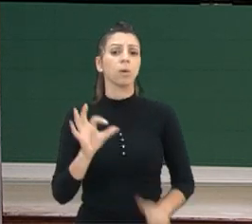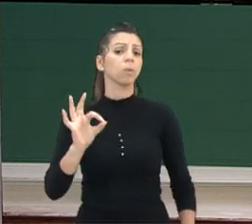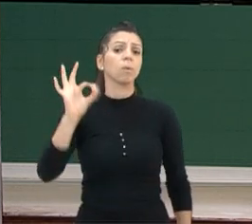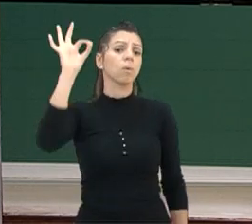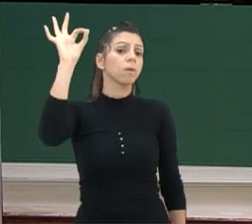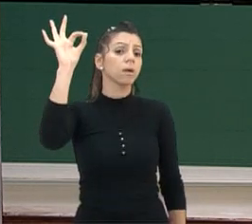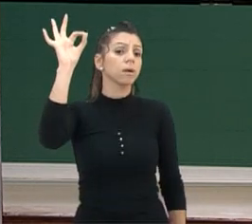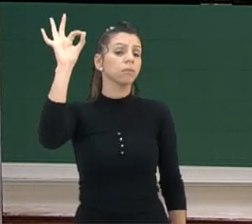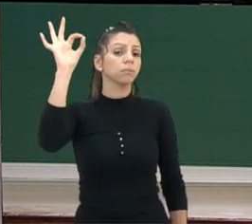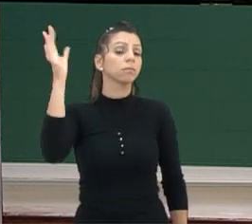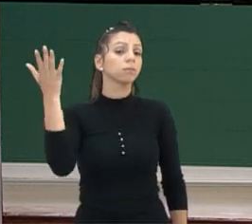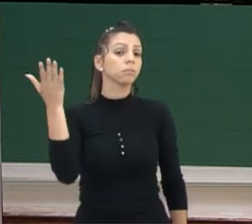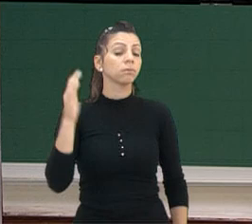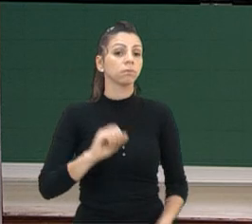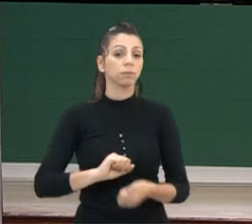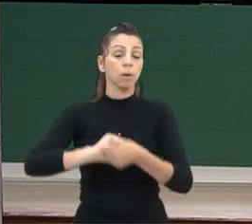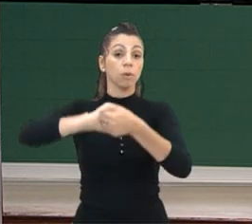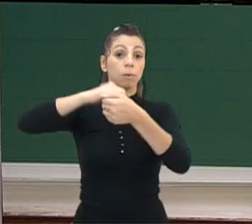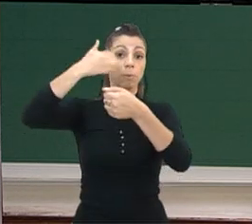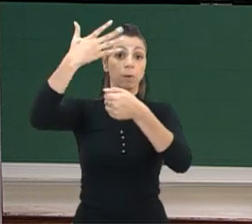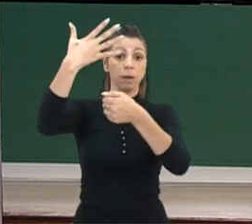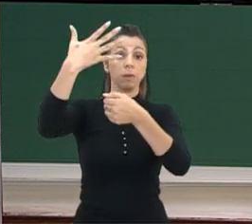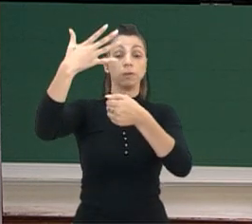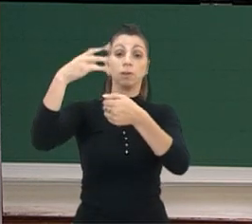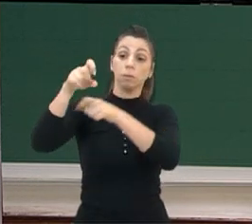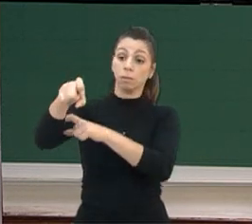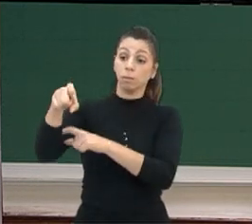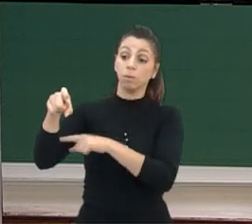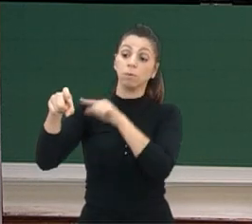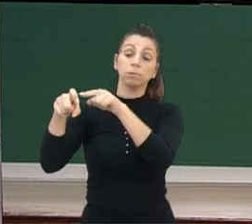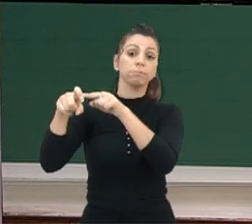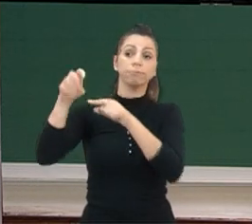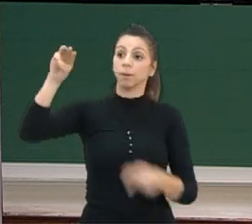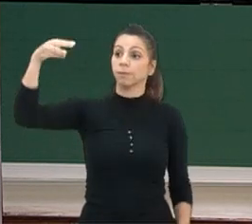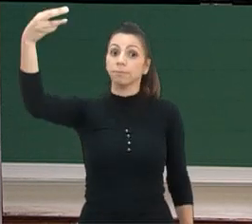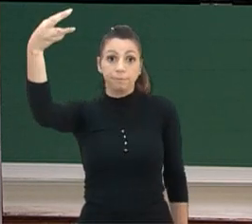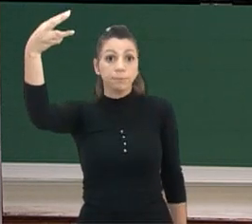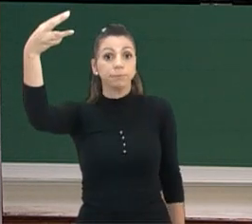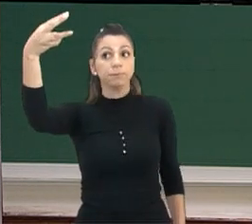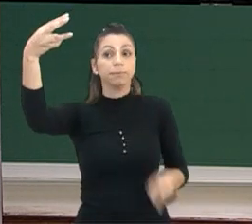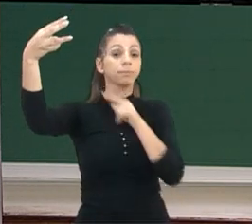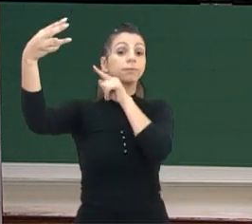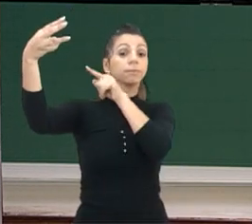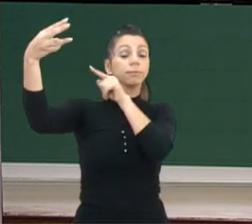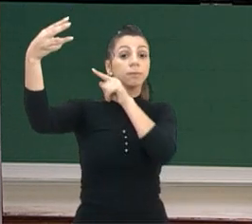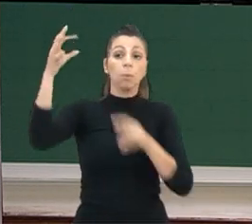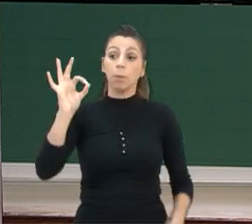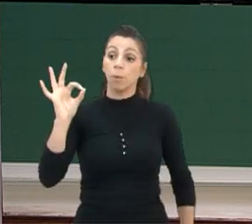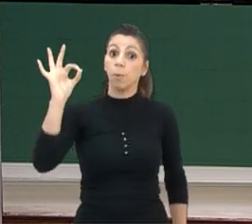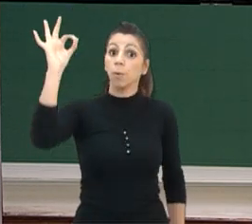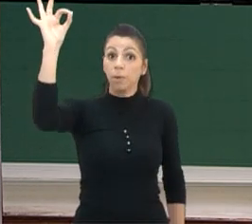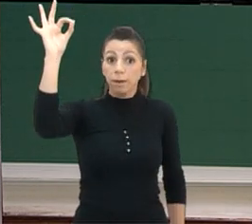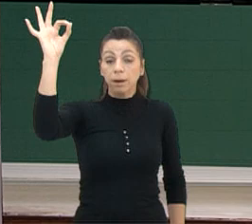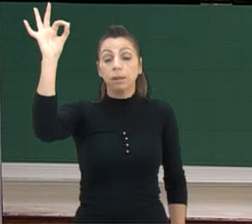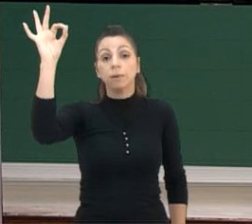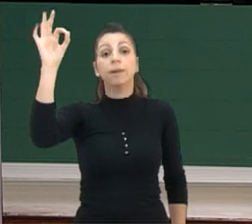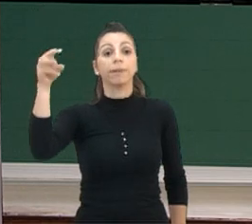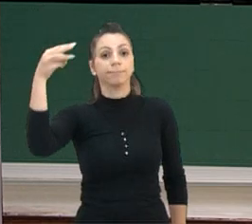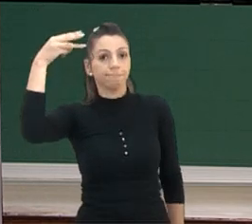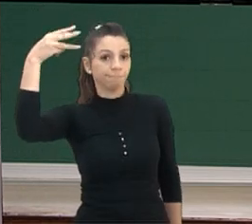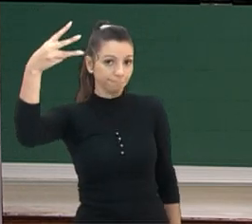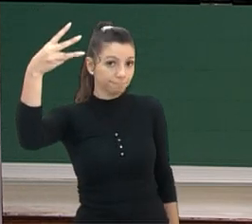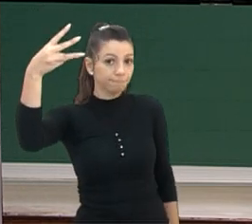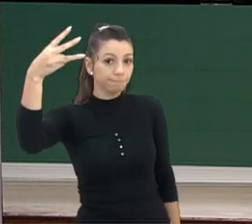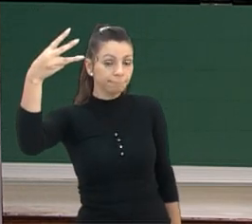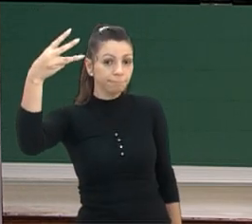monômio? Vamos olhar para o expoente do x. O expoente do x é 3. Portanto, o grau desse monômio é 3.